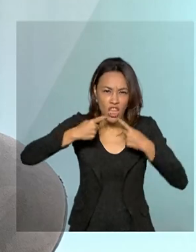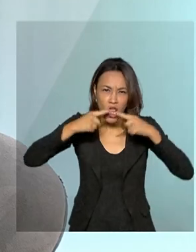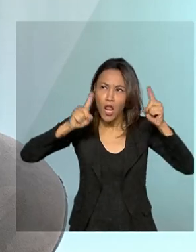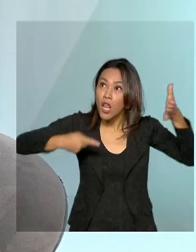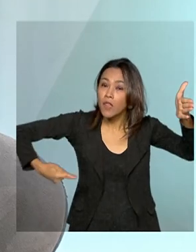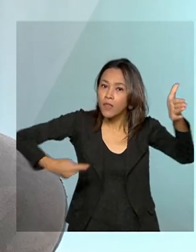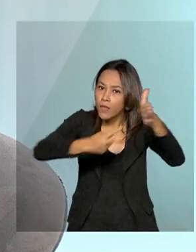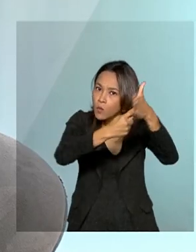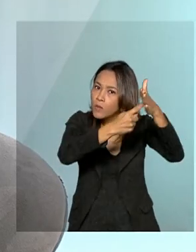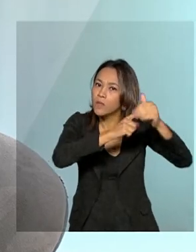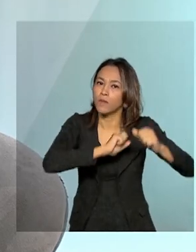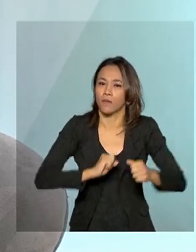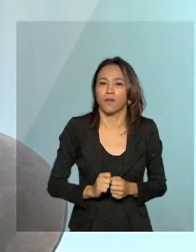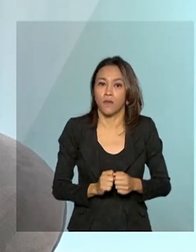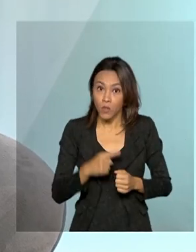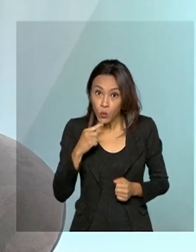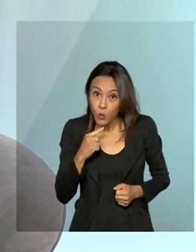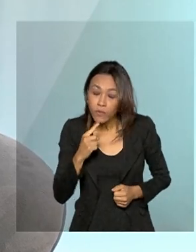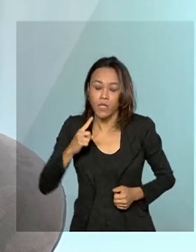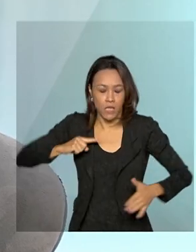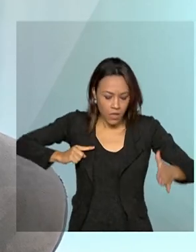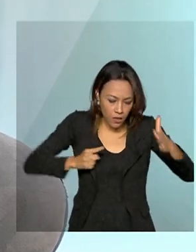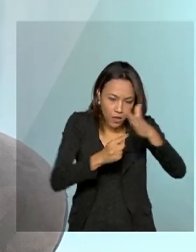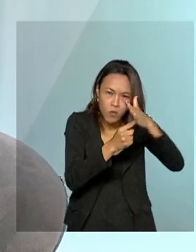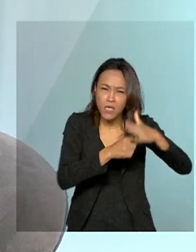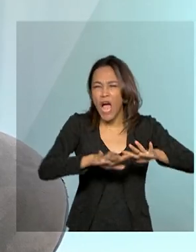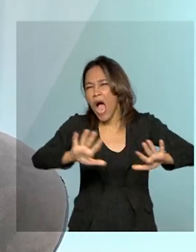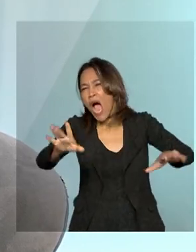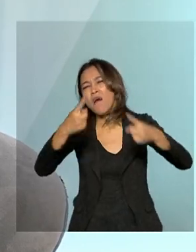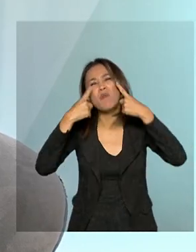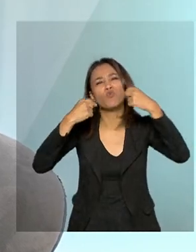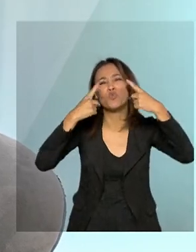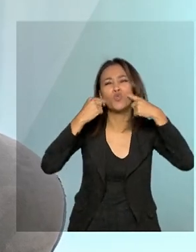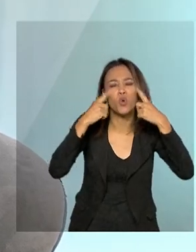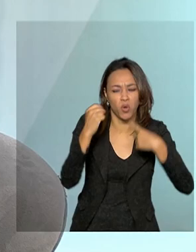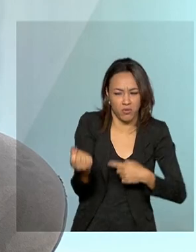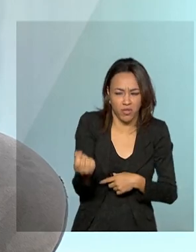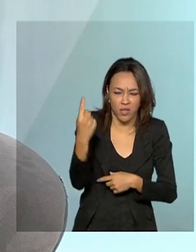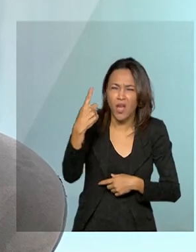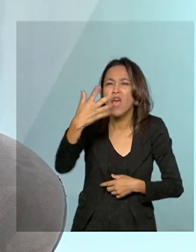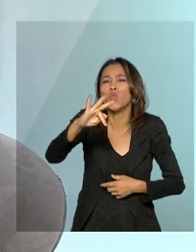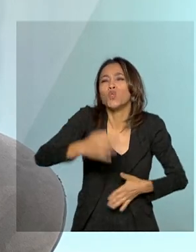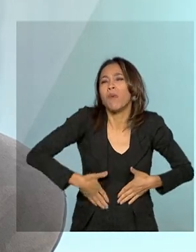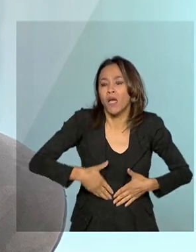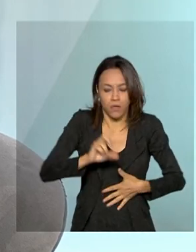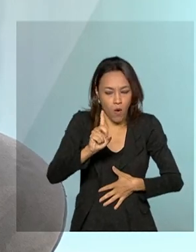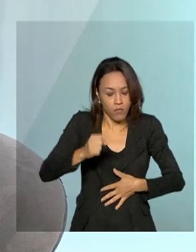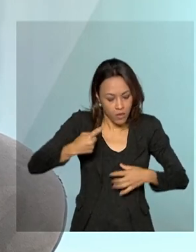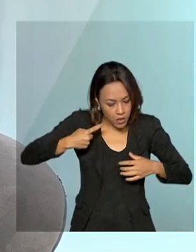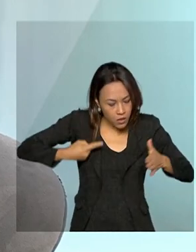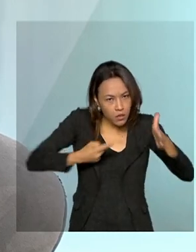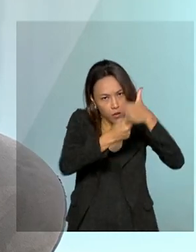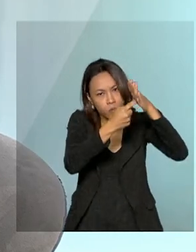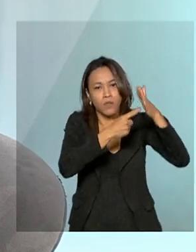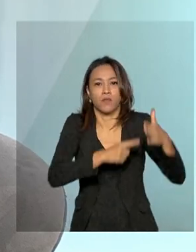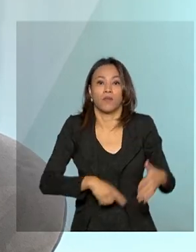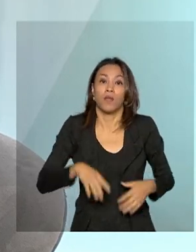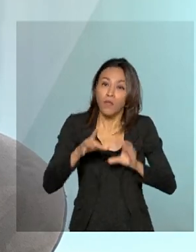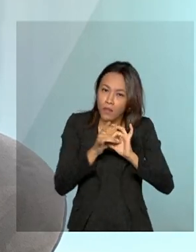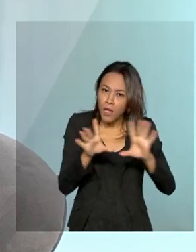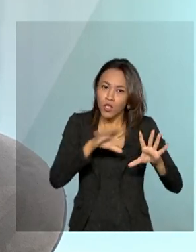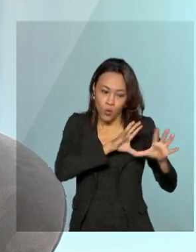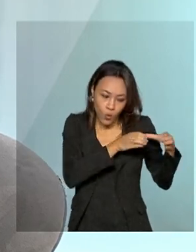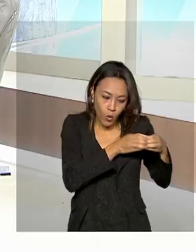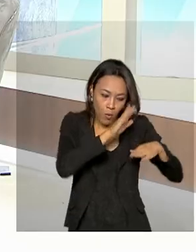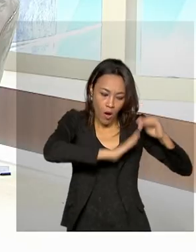denuncie. Está na dúvida? Denuncie. Ah, mas é um choro estranho, pode ser uma dor de barriga. Denuncie. Deixa que a nossa equipe vai